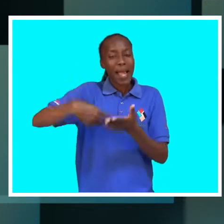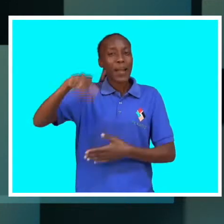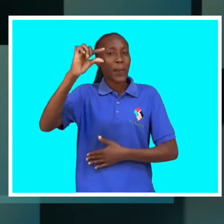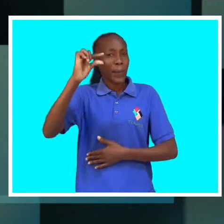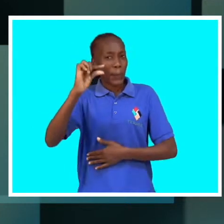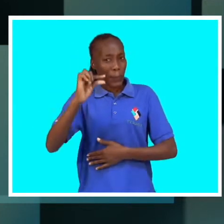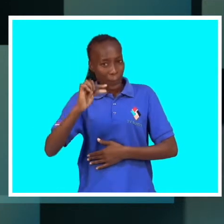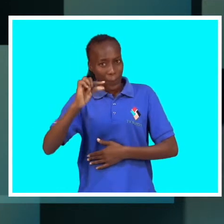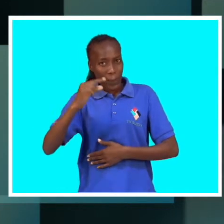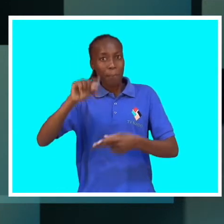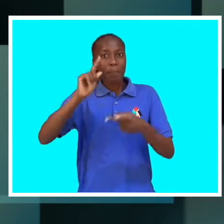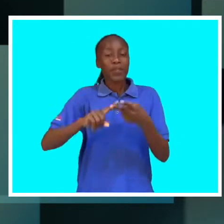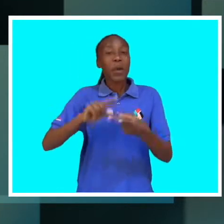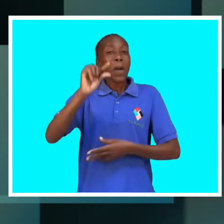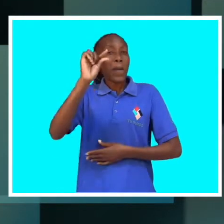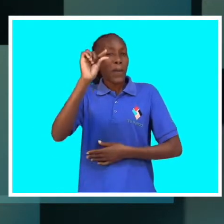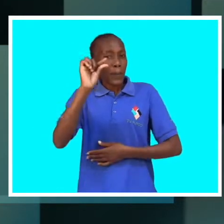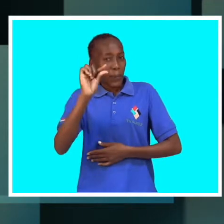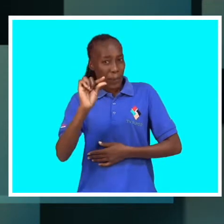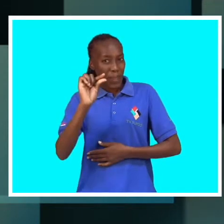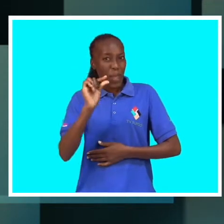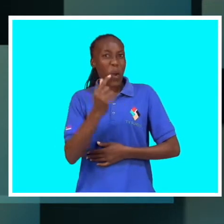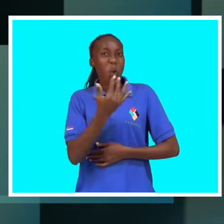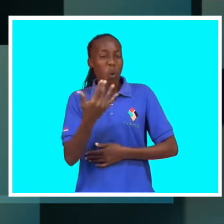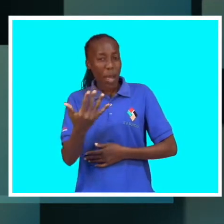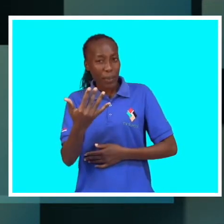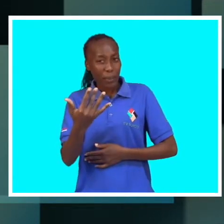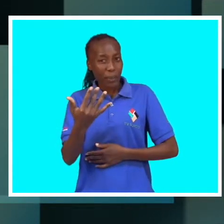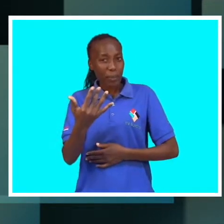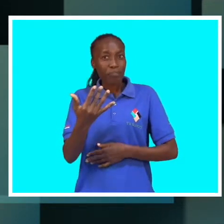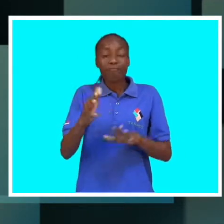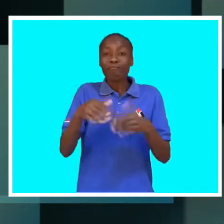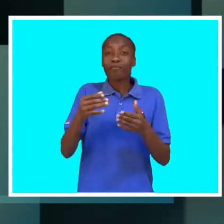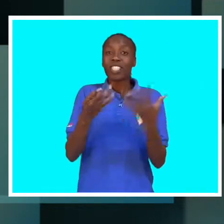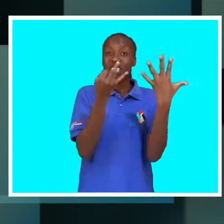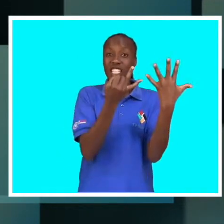pouco o valor. Um pouco o valor. Quanto é que você vai pagar?